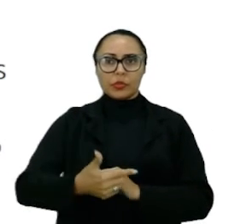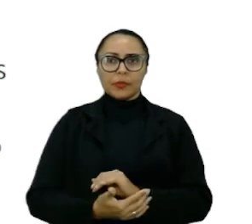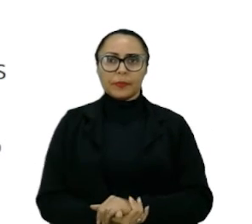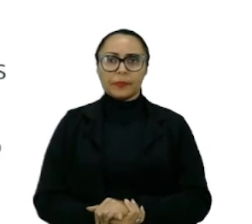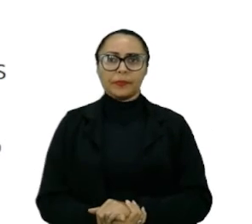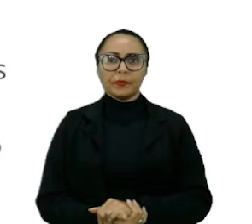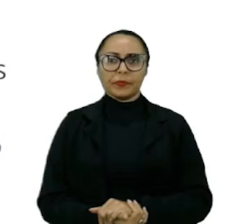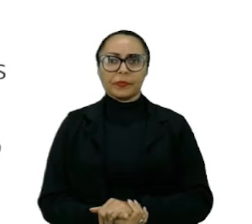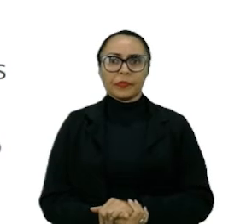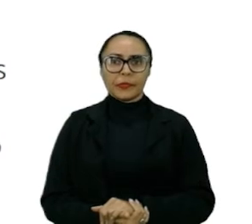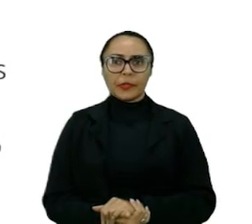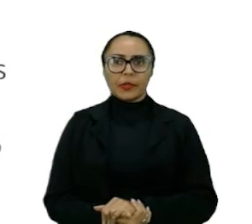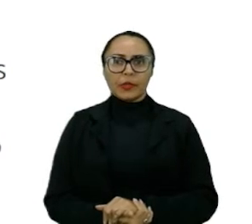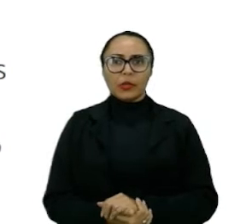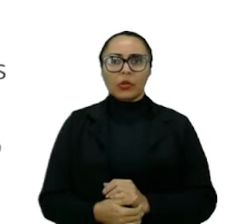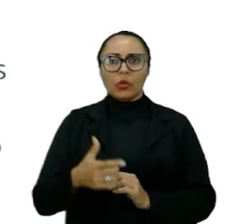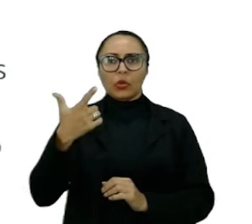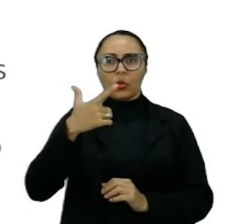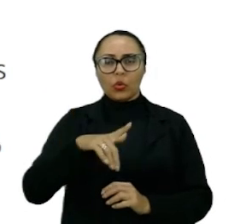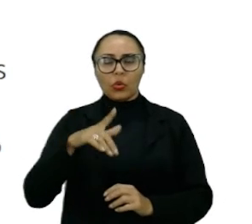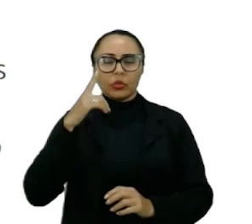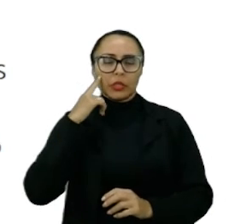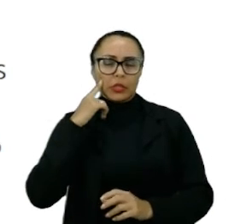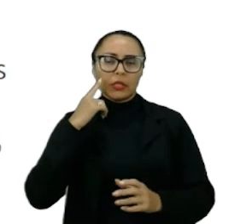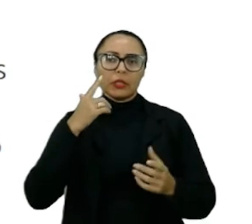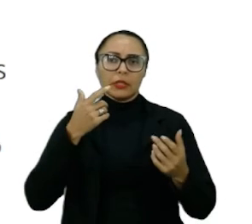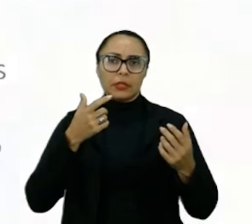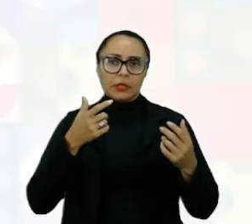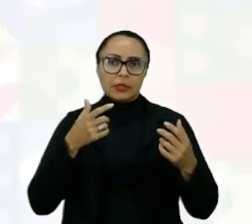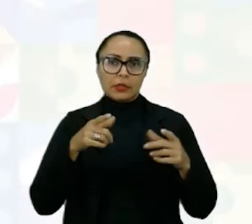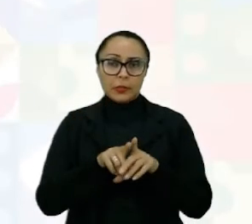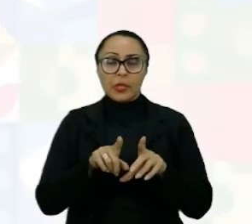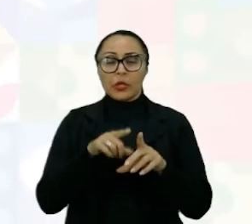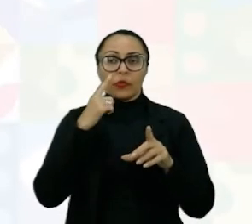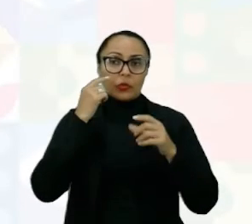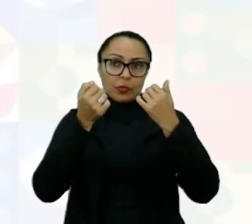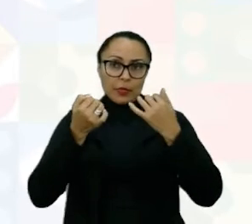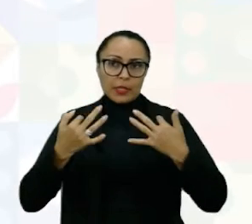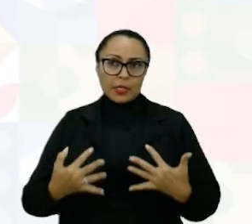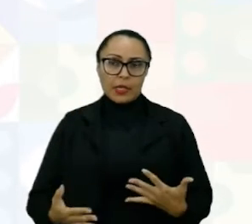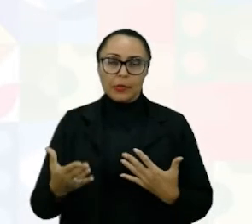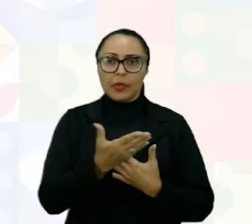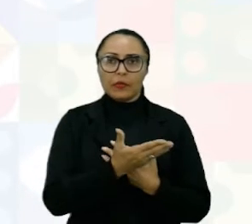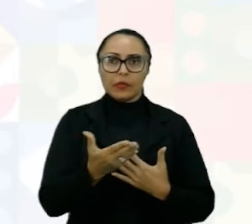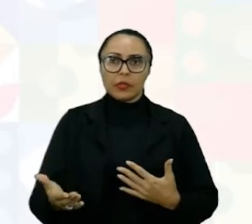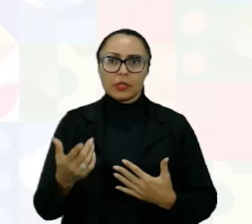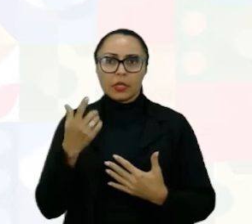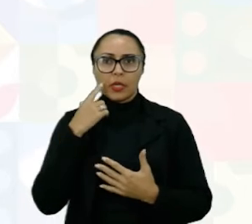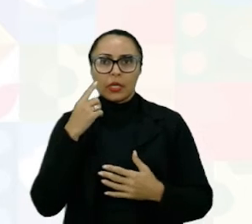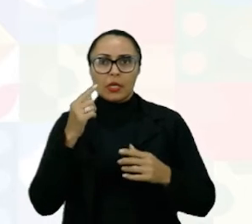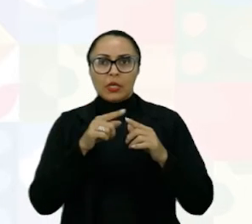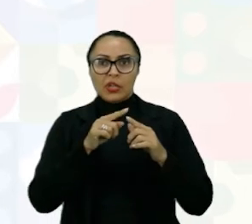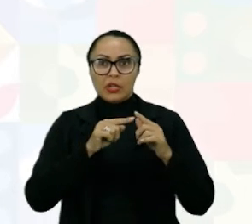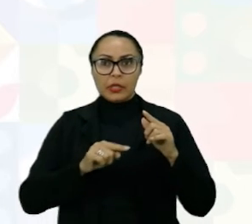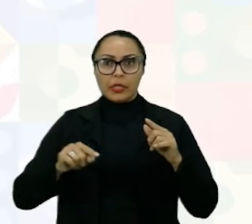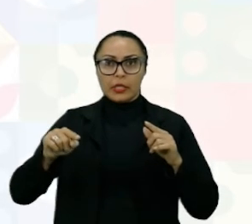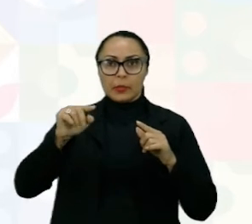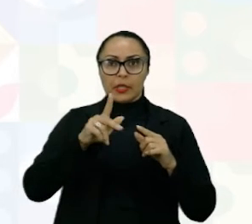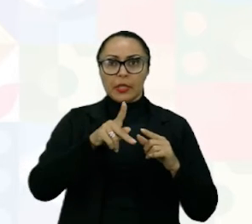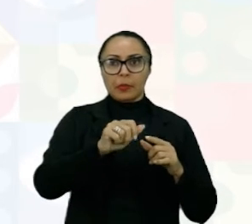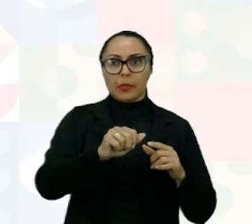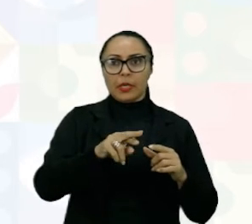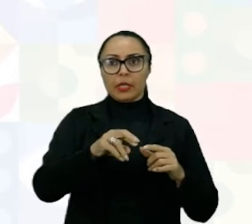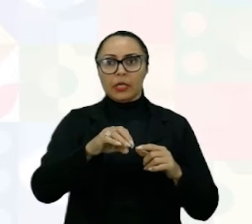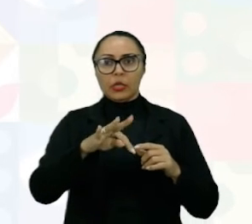Outra ferramenta que eu posso mencionar aqui para você é o diagrama de Pareto. Trata-se de